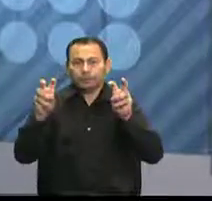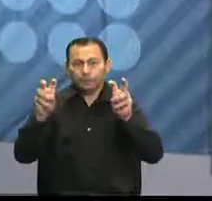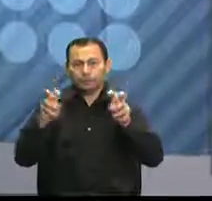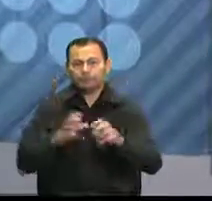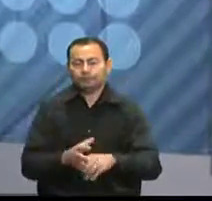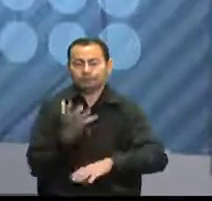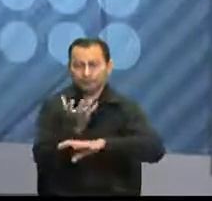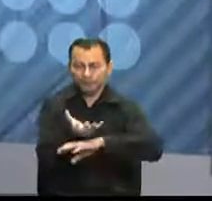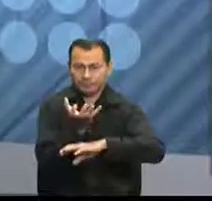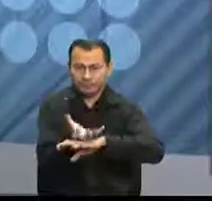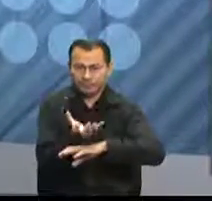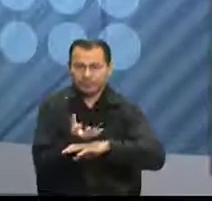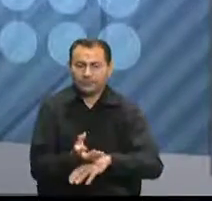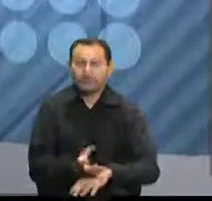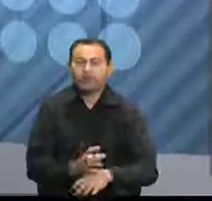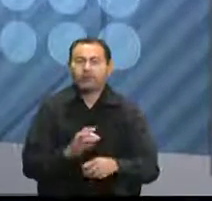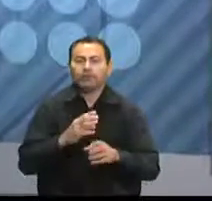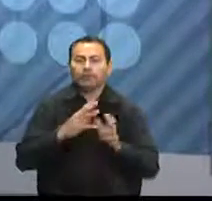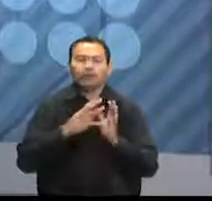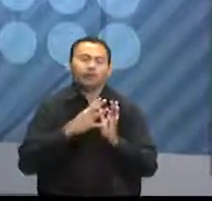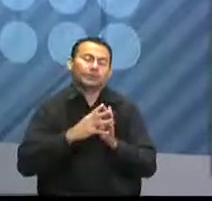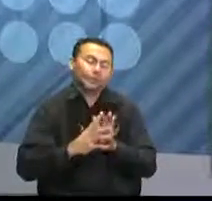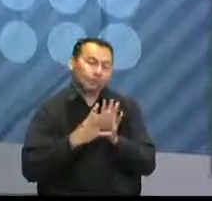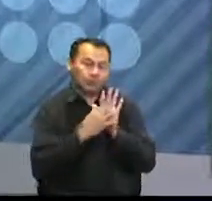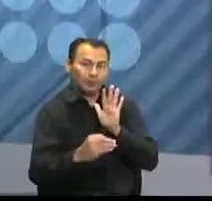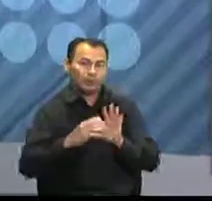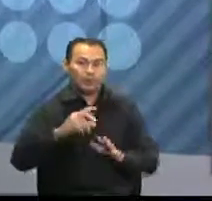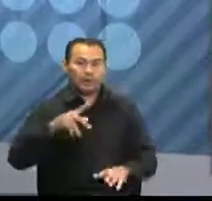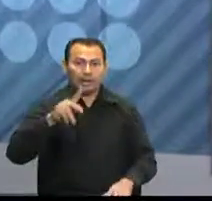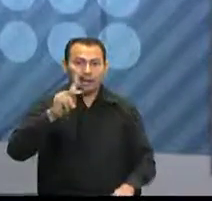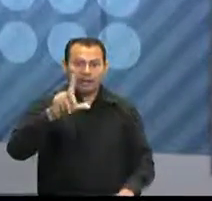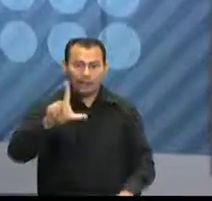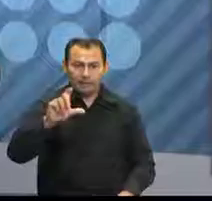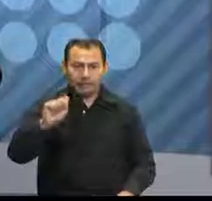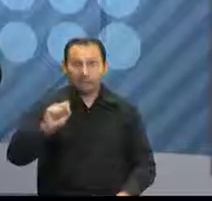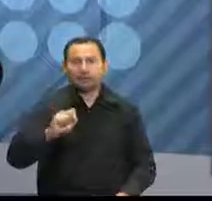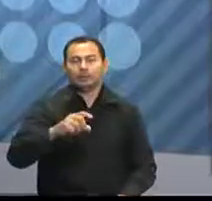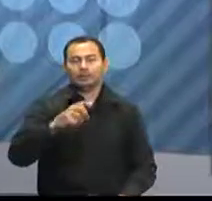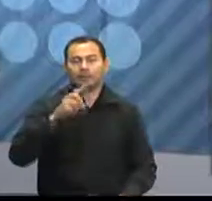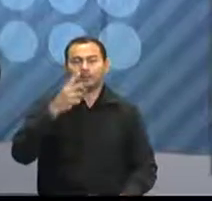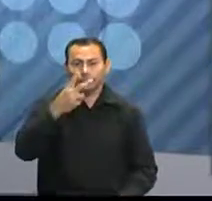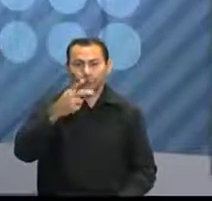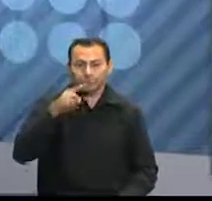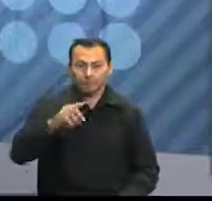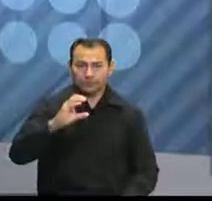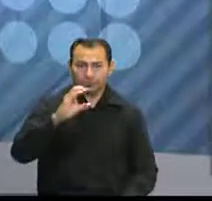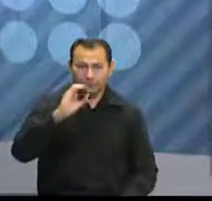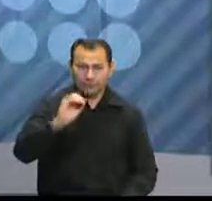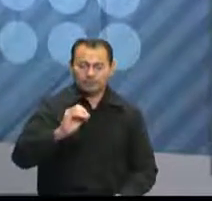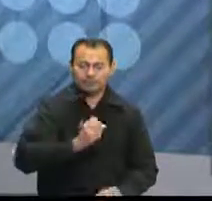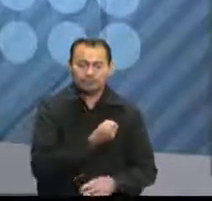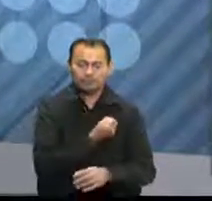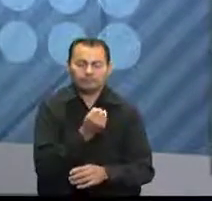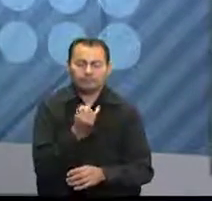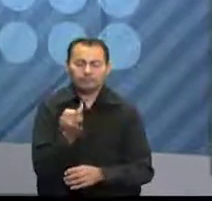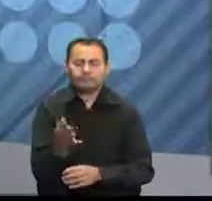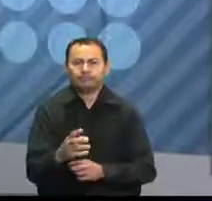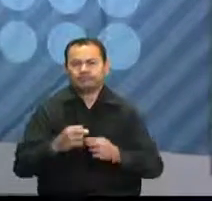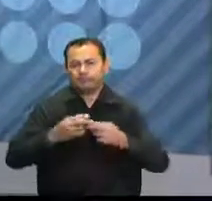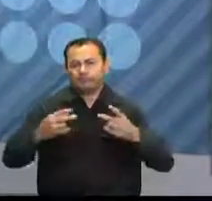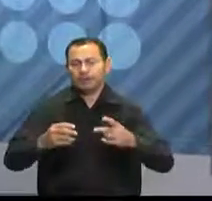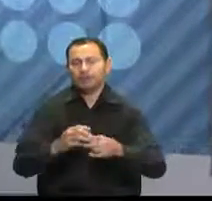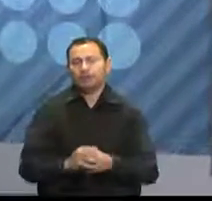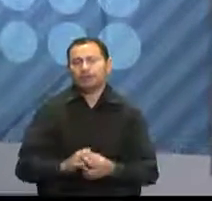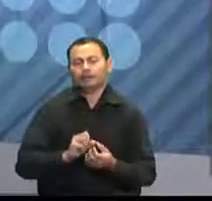essa disciplina está no modelo cayenne s o ponto zero e assim nós vamos trabalhar uma série de situações